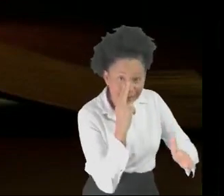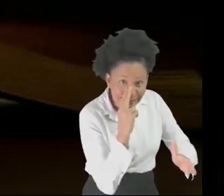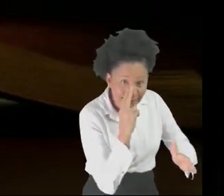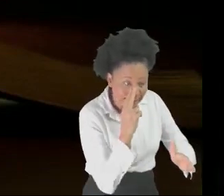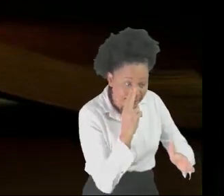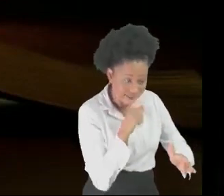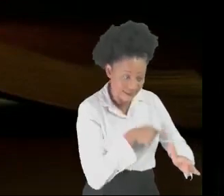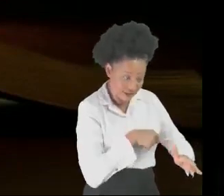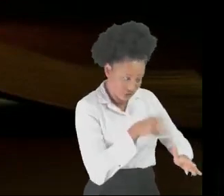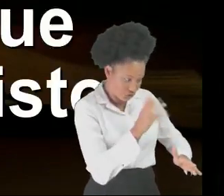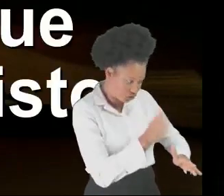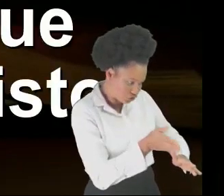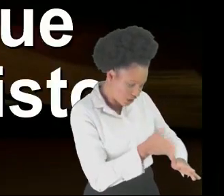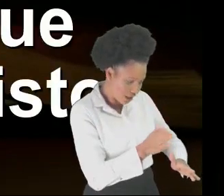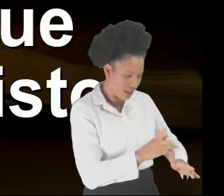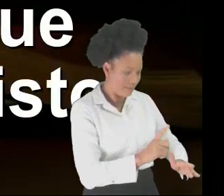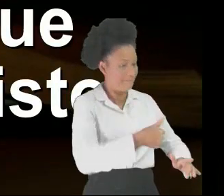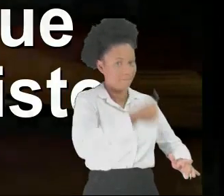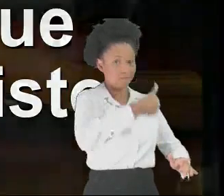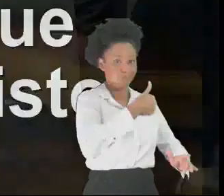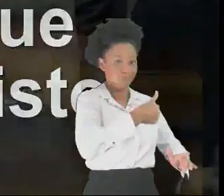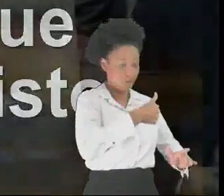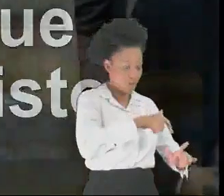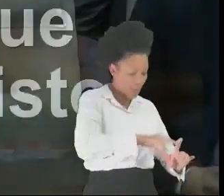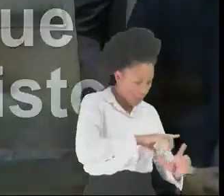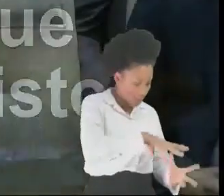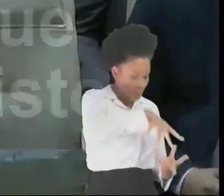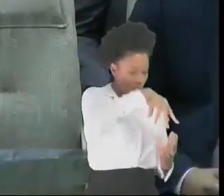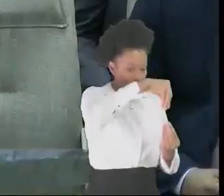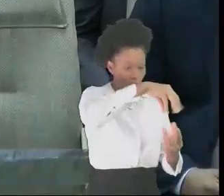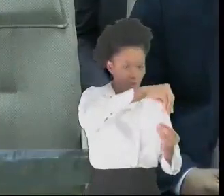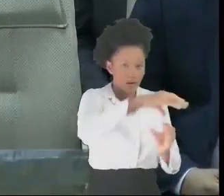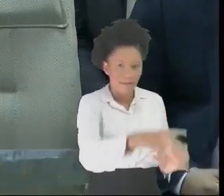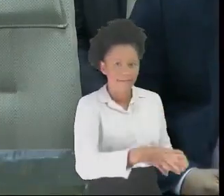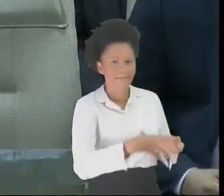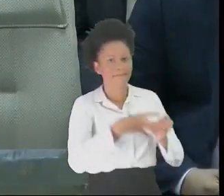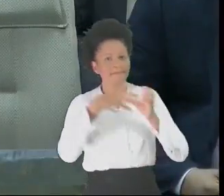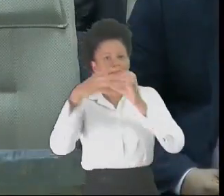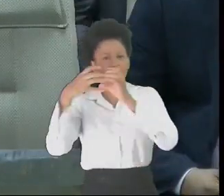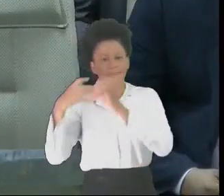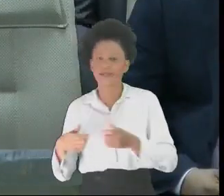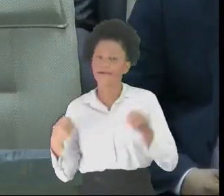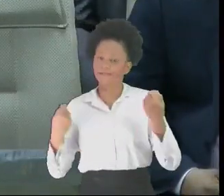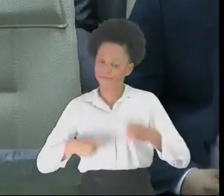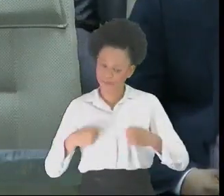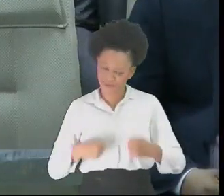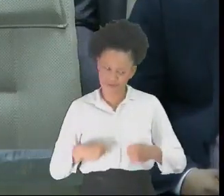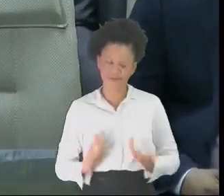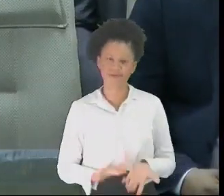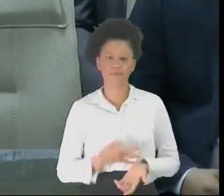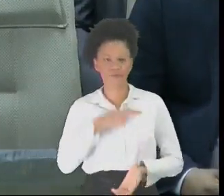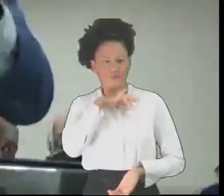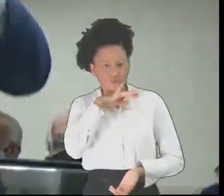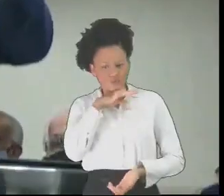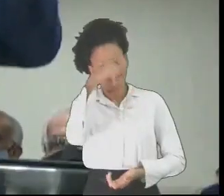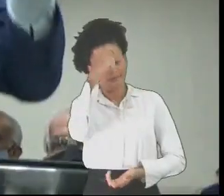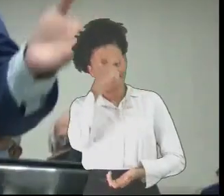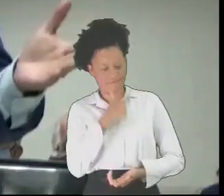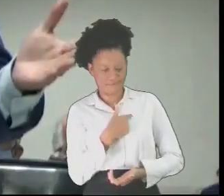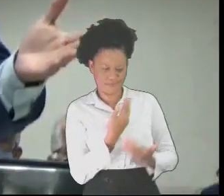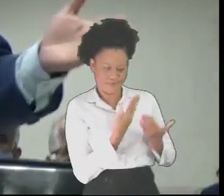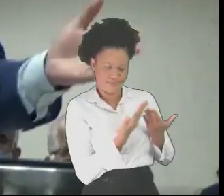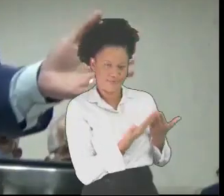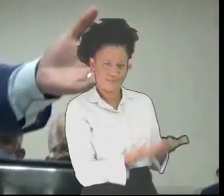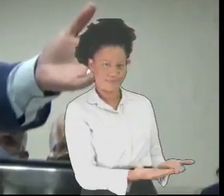ressuscitarão primeiro. Irmãos, é preciso ser mau caráter para dizer que isso aqui é a ressurreição da